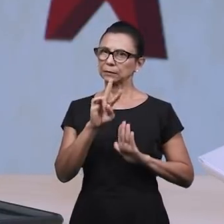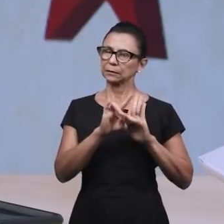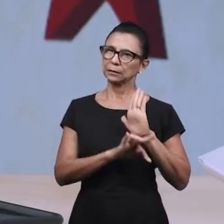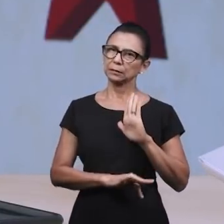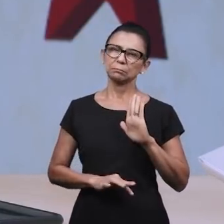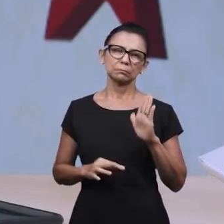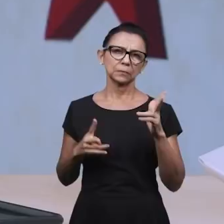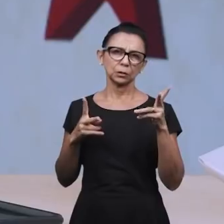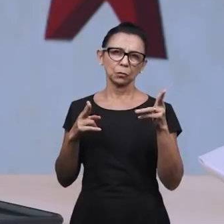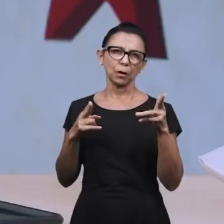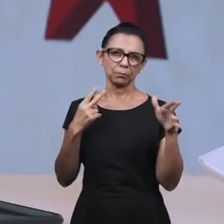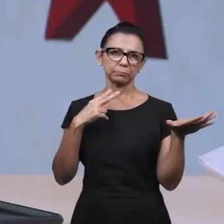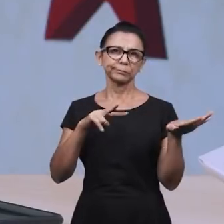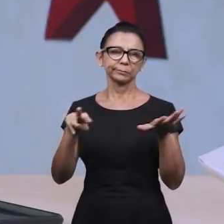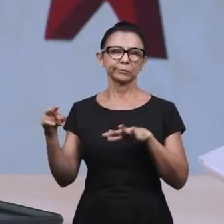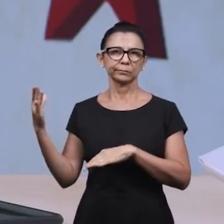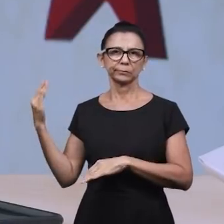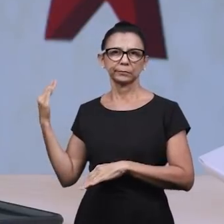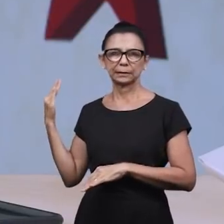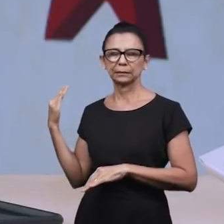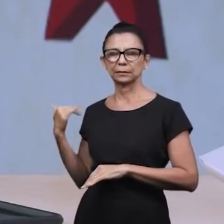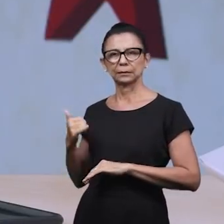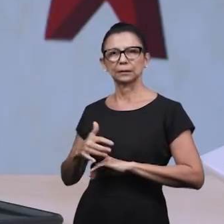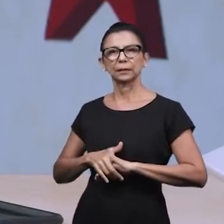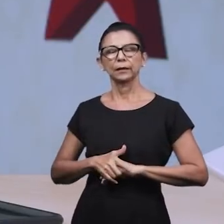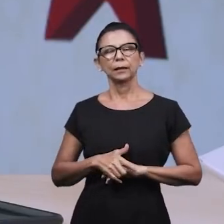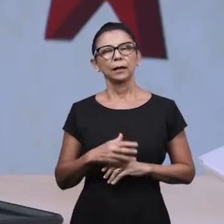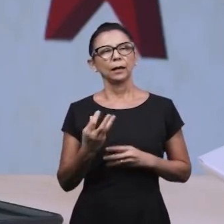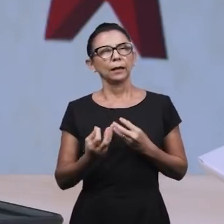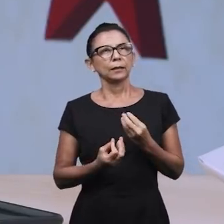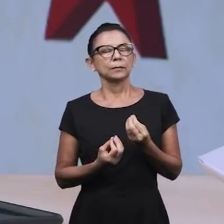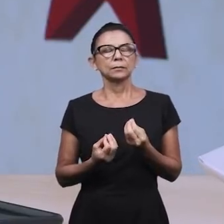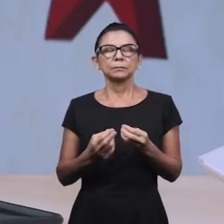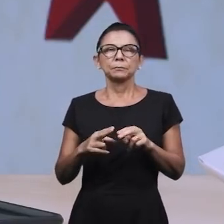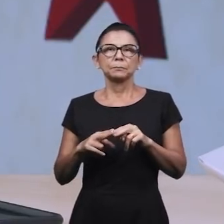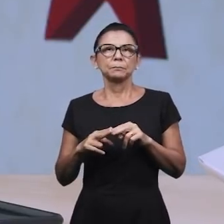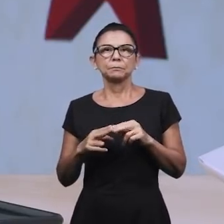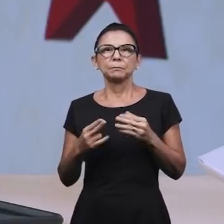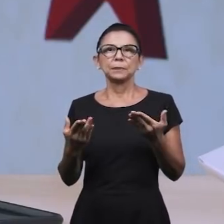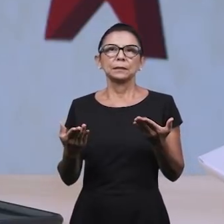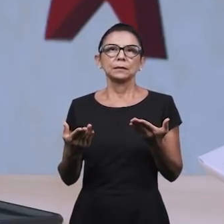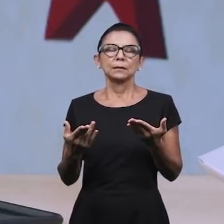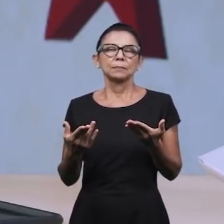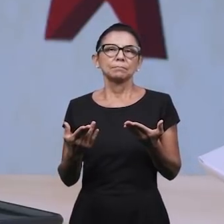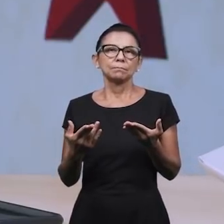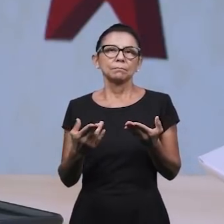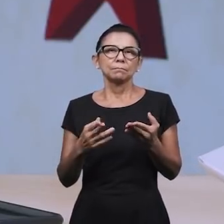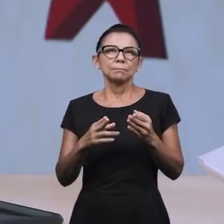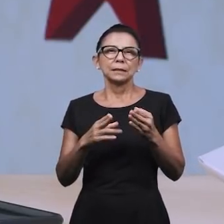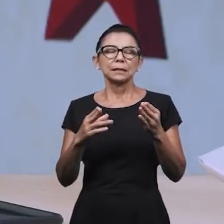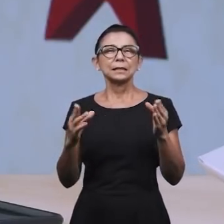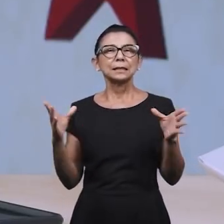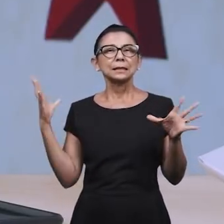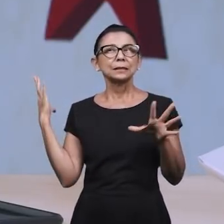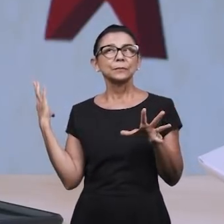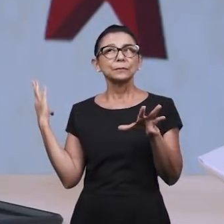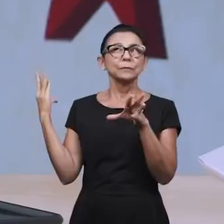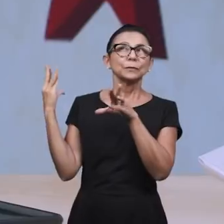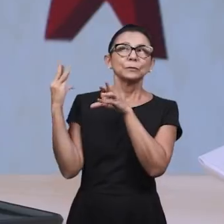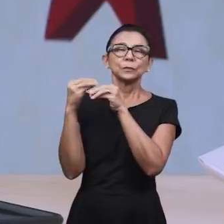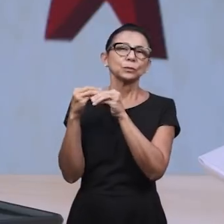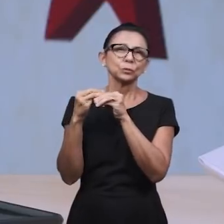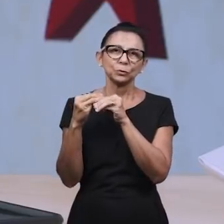edição é o mesmo da semana passada, pela forma precisa como esse texto